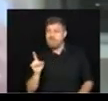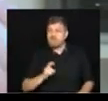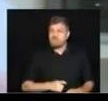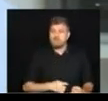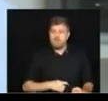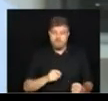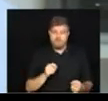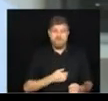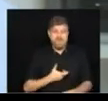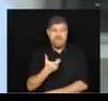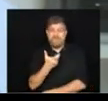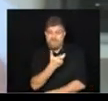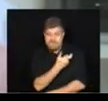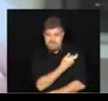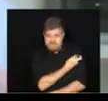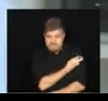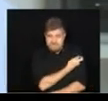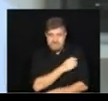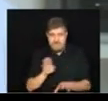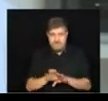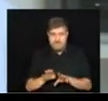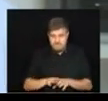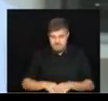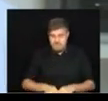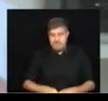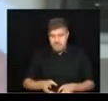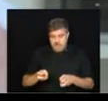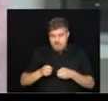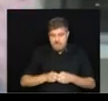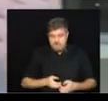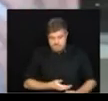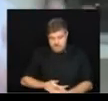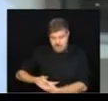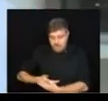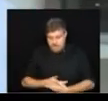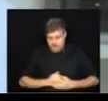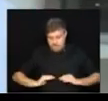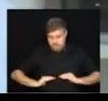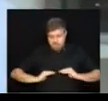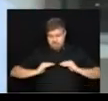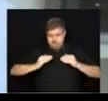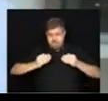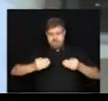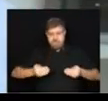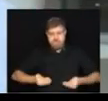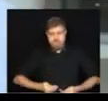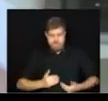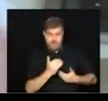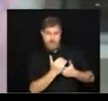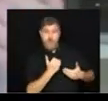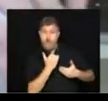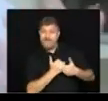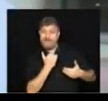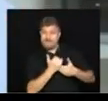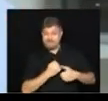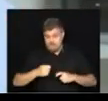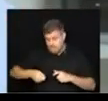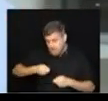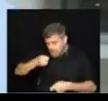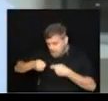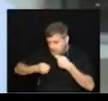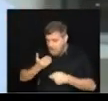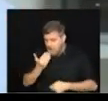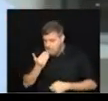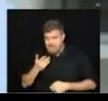é vacinação, é ver o crescimento da criança, é orientação em relação à alimentação, em relação a